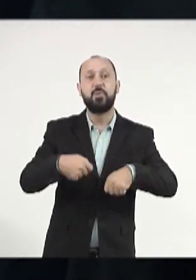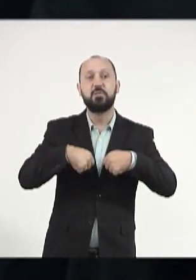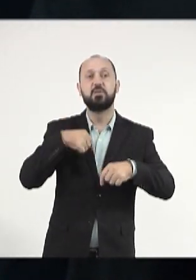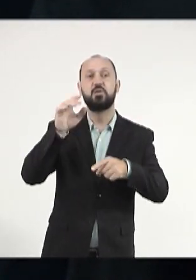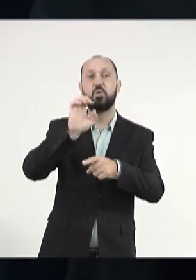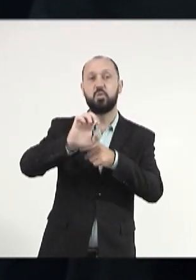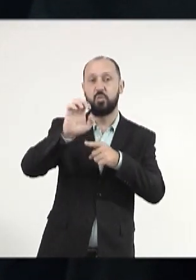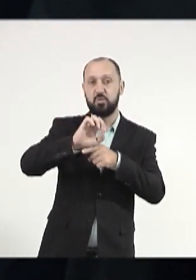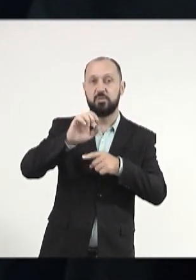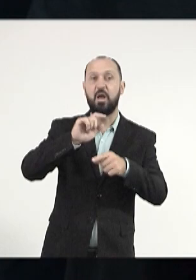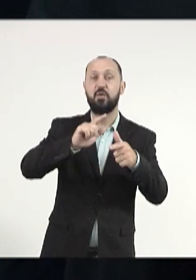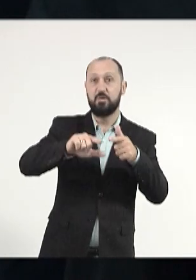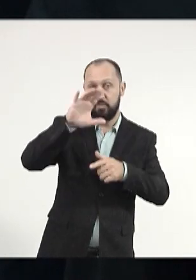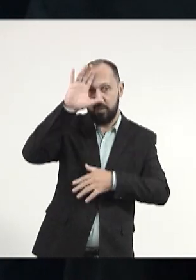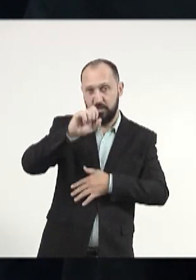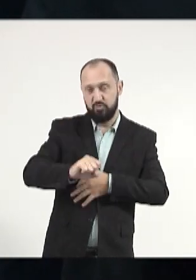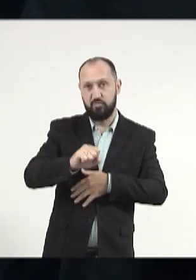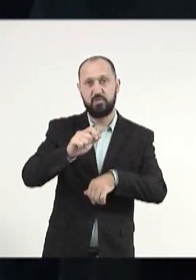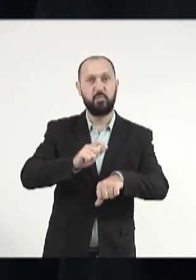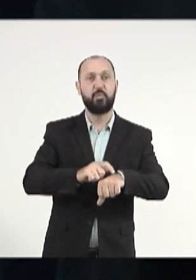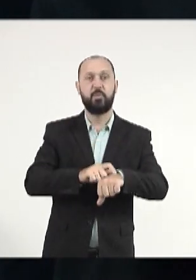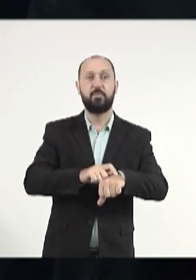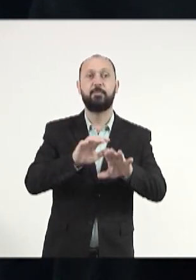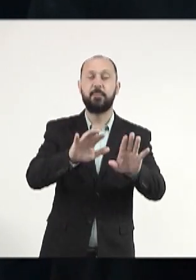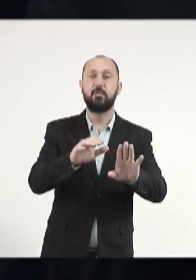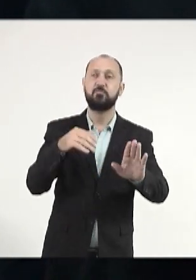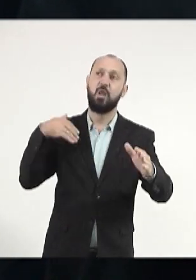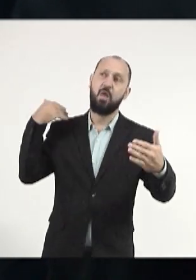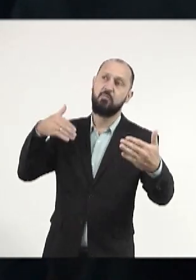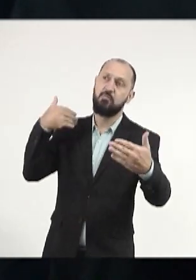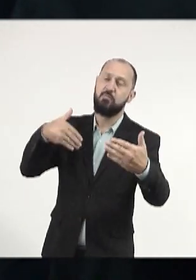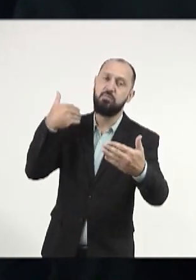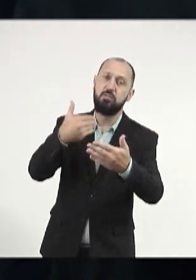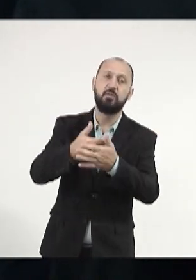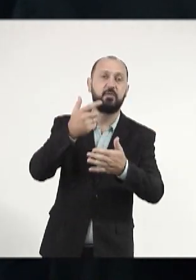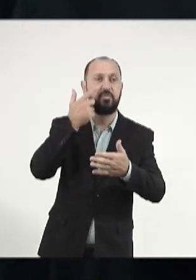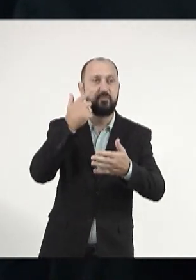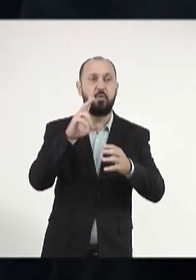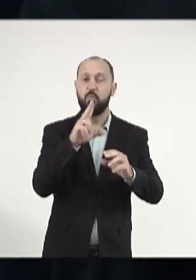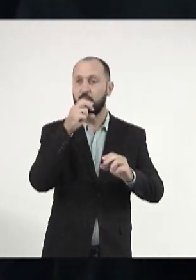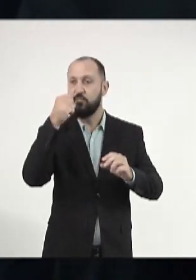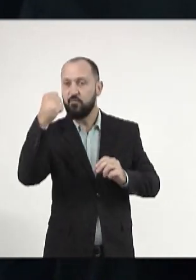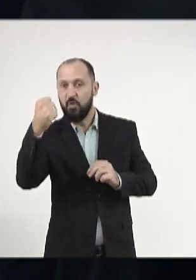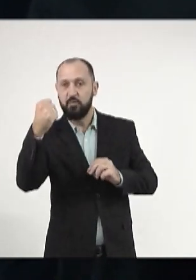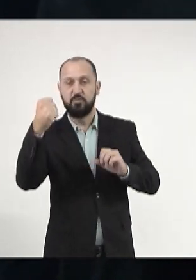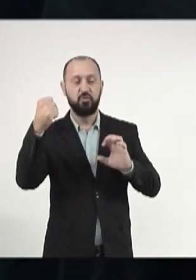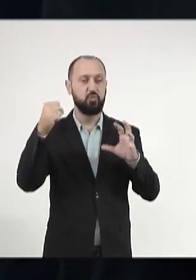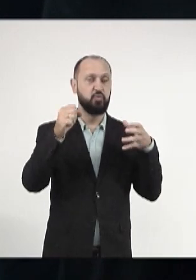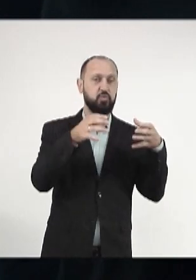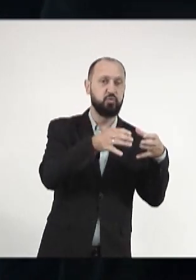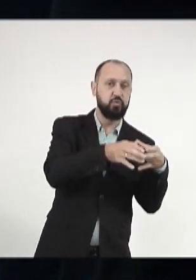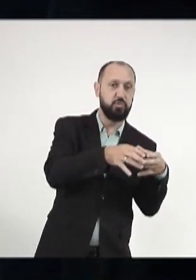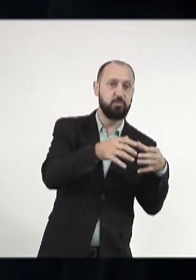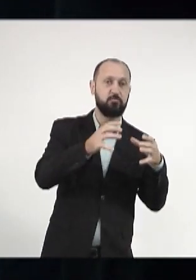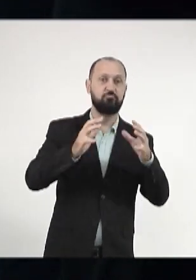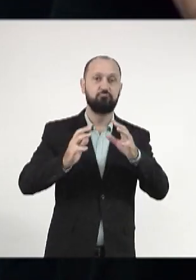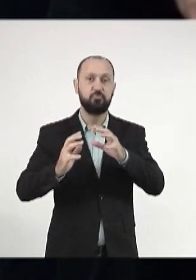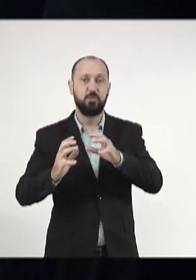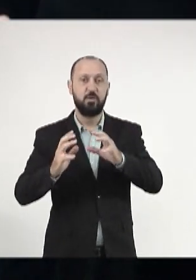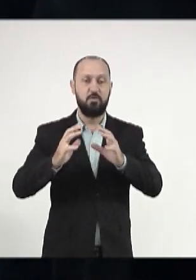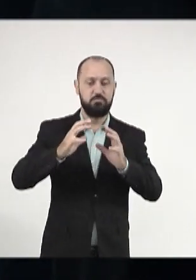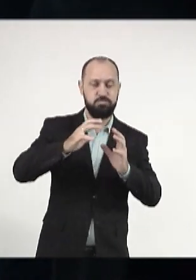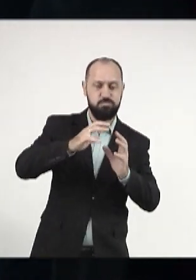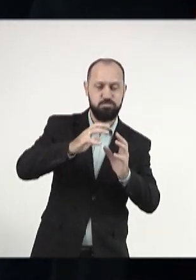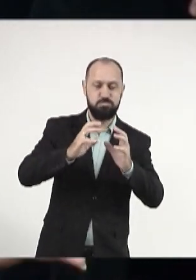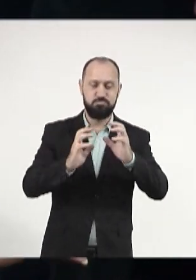que o Estado resolva essa situação. Mas, de lá para cá, a gente vê uma força entre os grupos tentando brigar